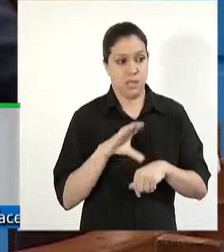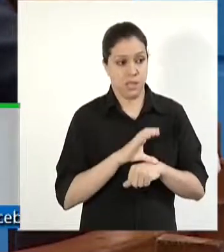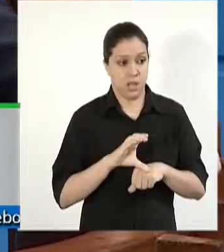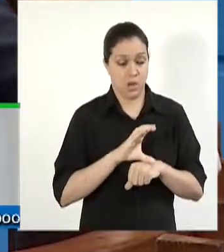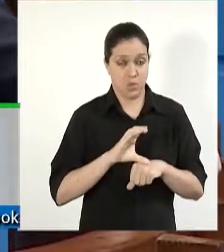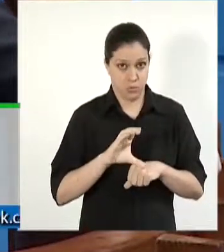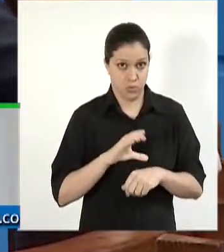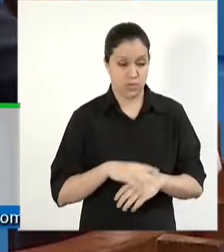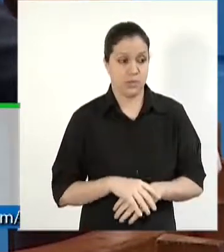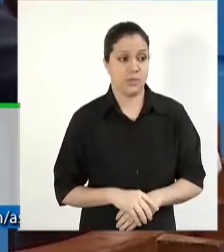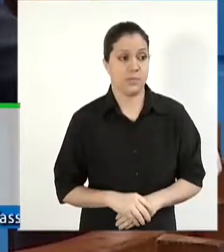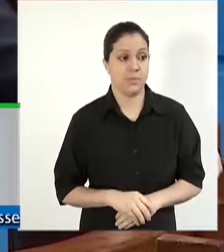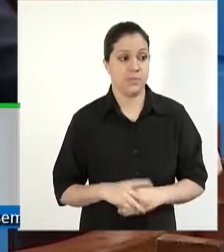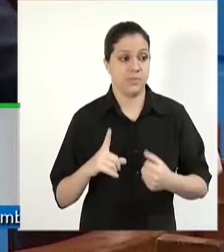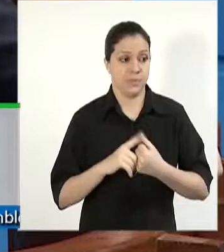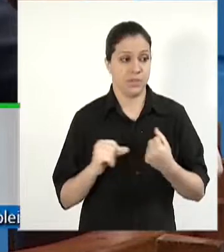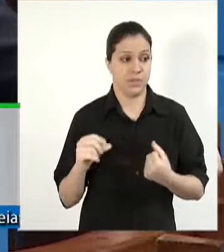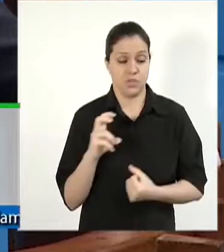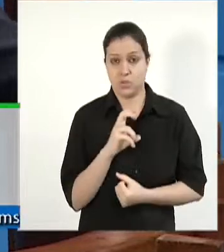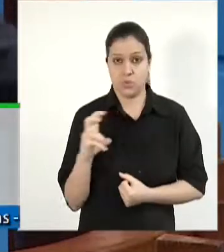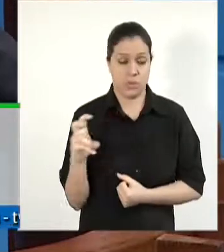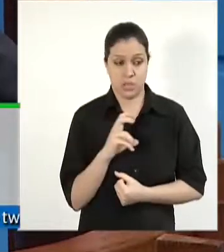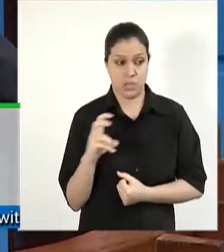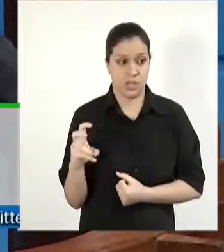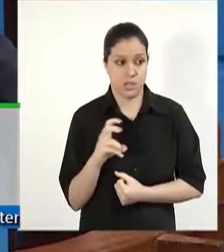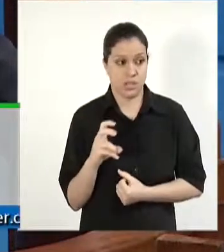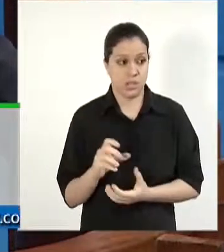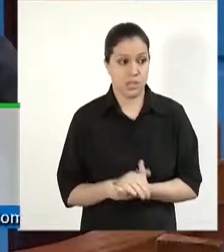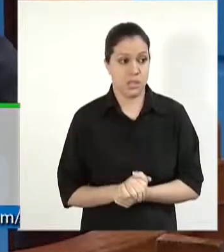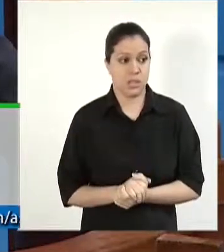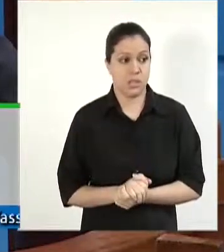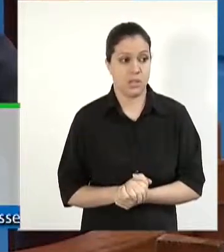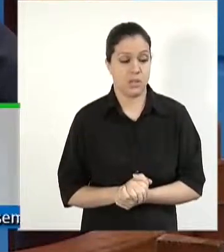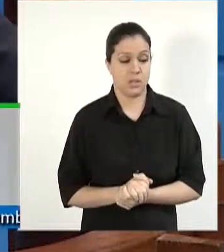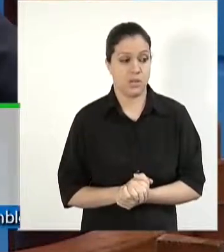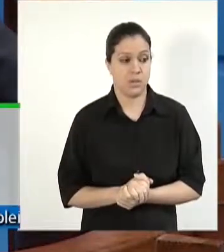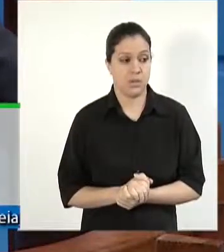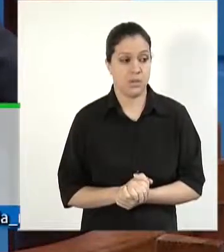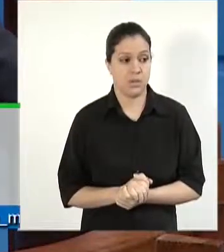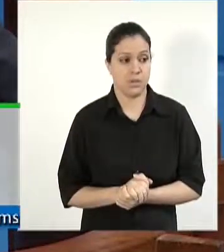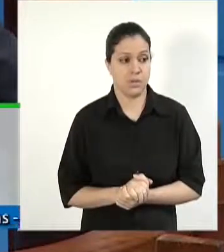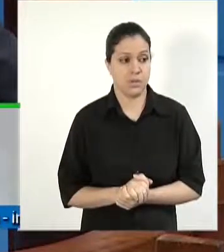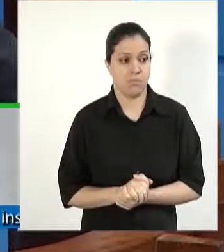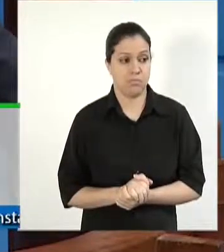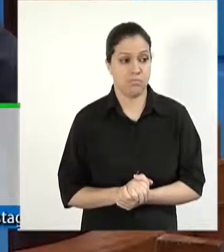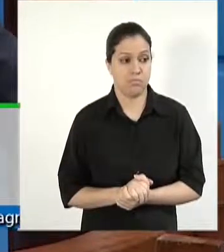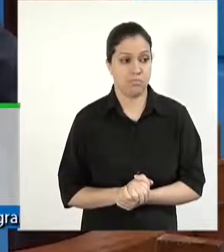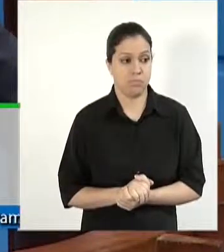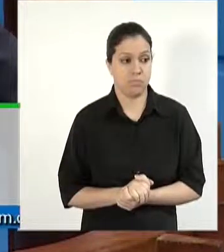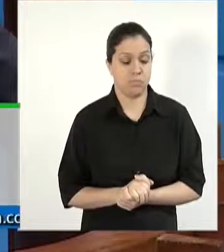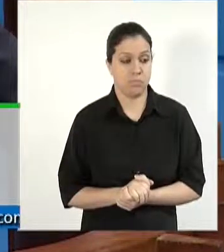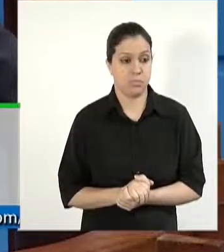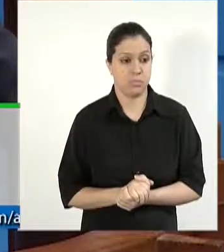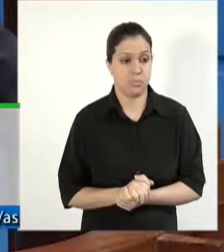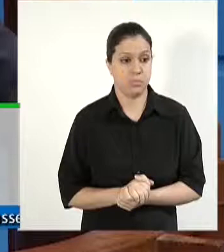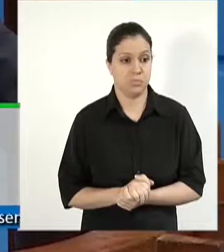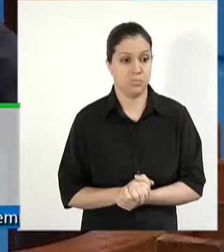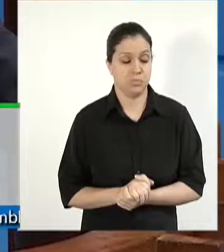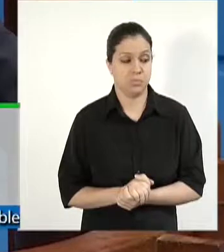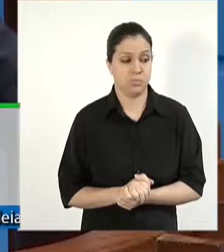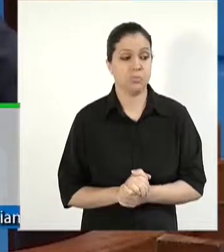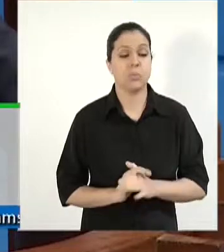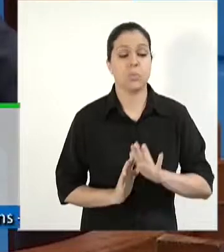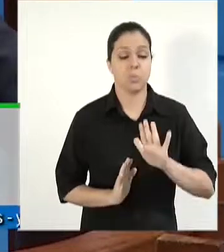Constituição. Ao artigo 55, os que tiverem o exemplar podem acompanhar o raciocínio. Em